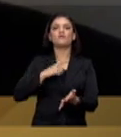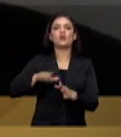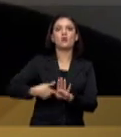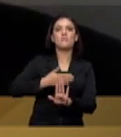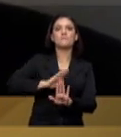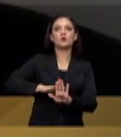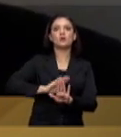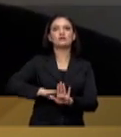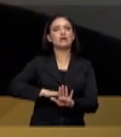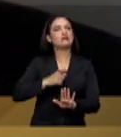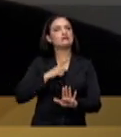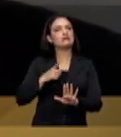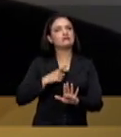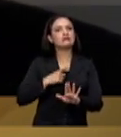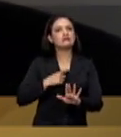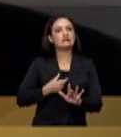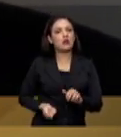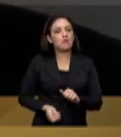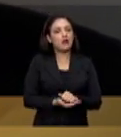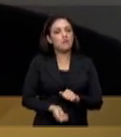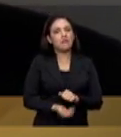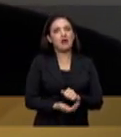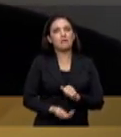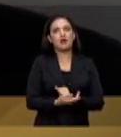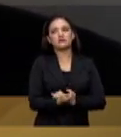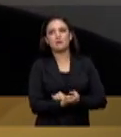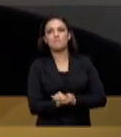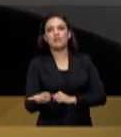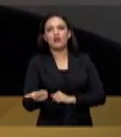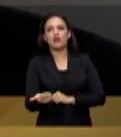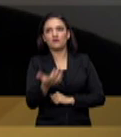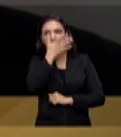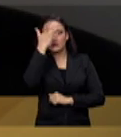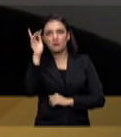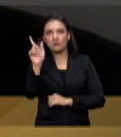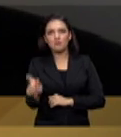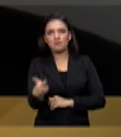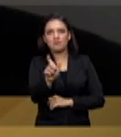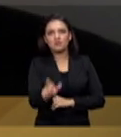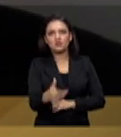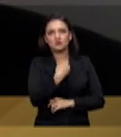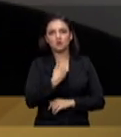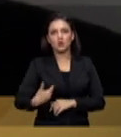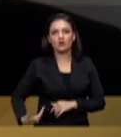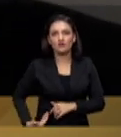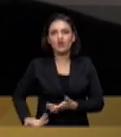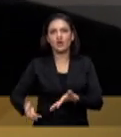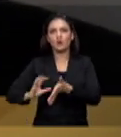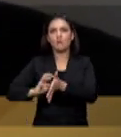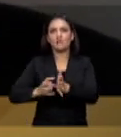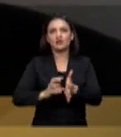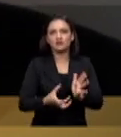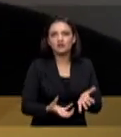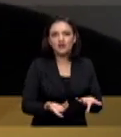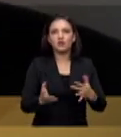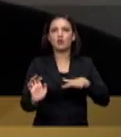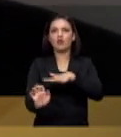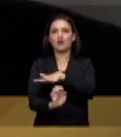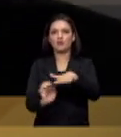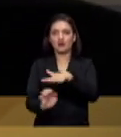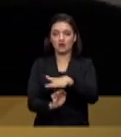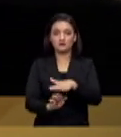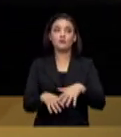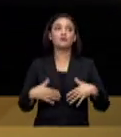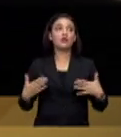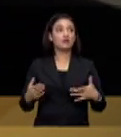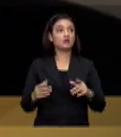de ilicitudes em benefício espúrio de agentes públicos, agremiações partidárias e empreiteiras. Optou-se